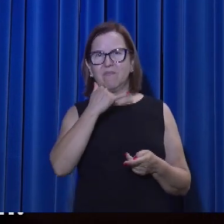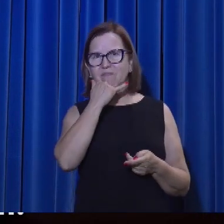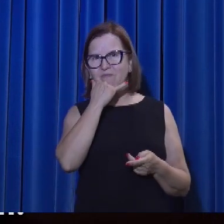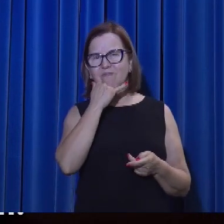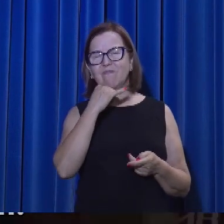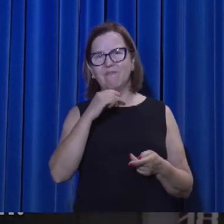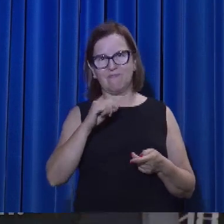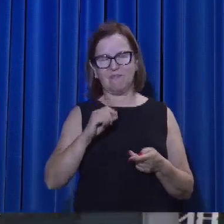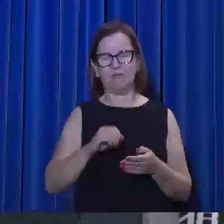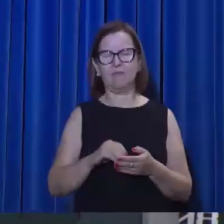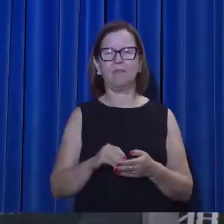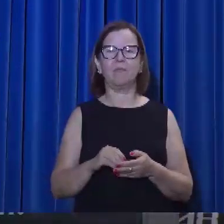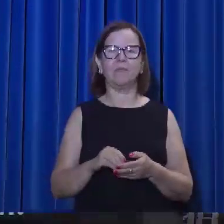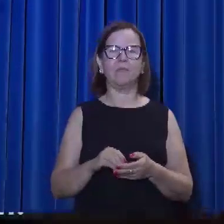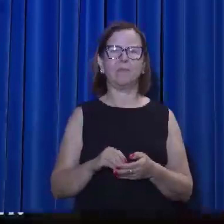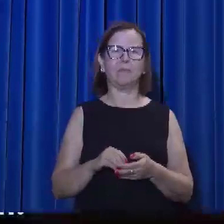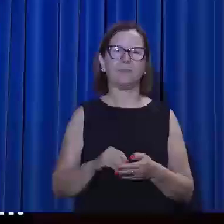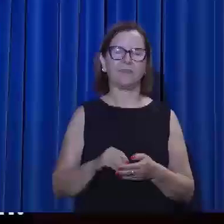Até o 22.